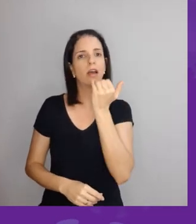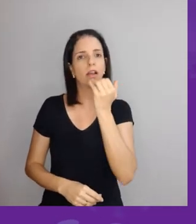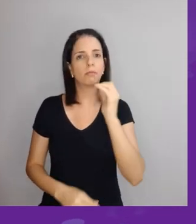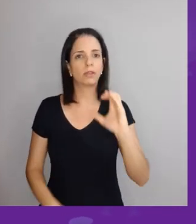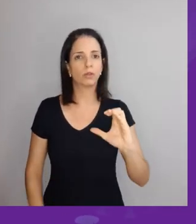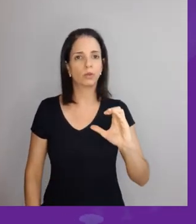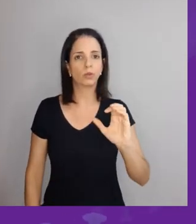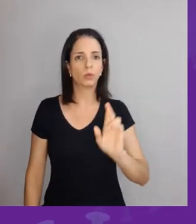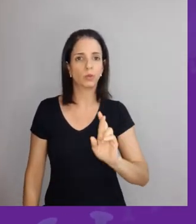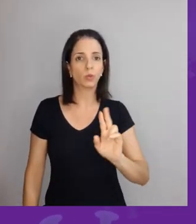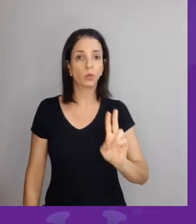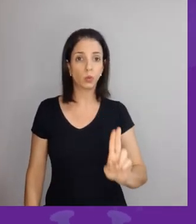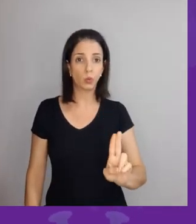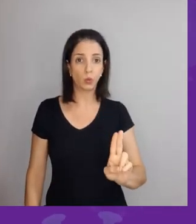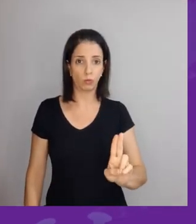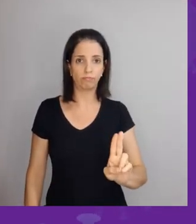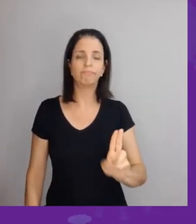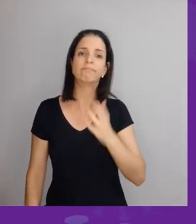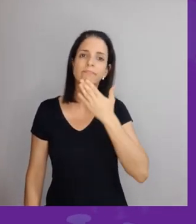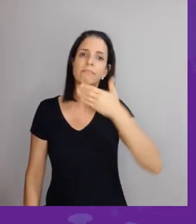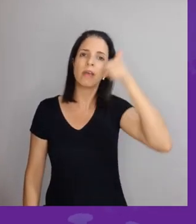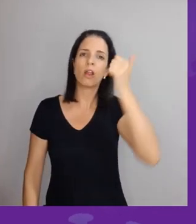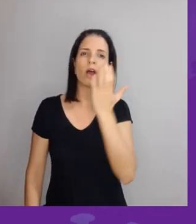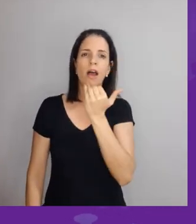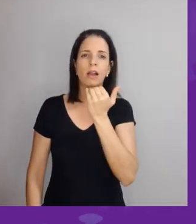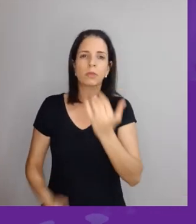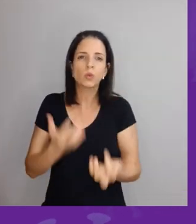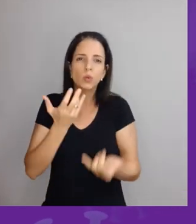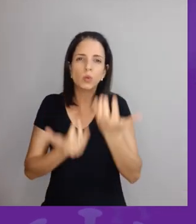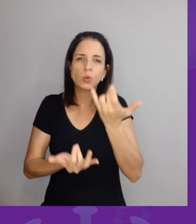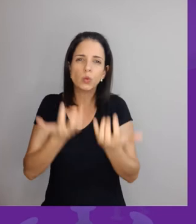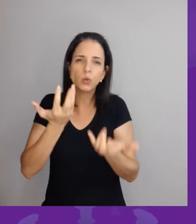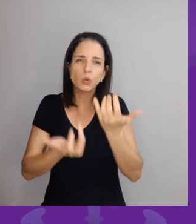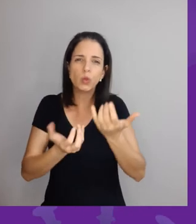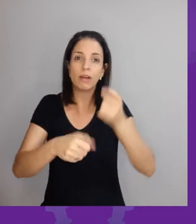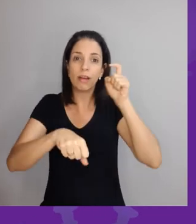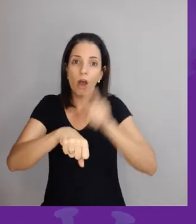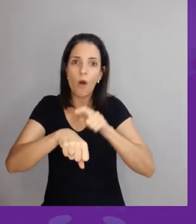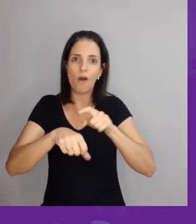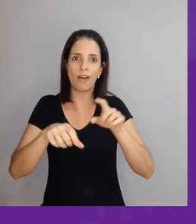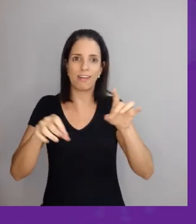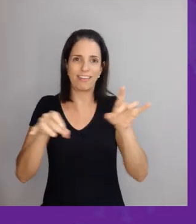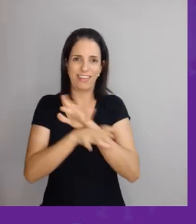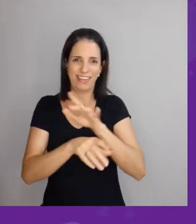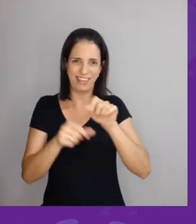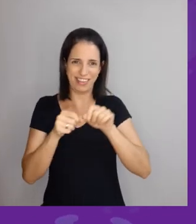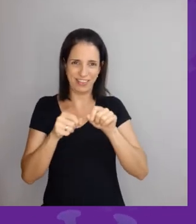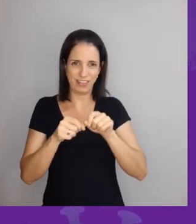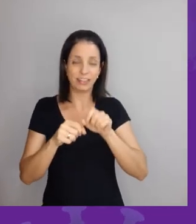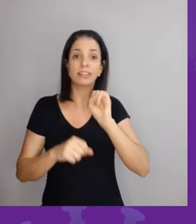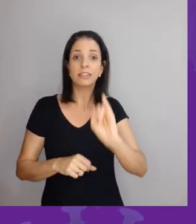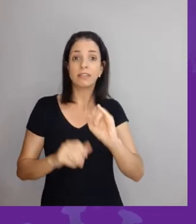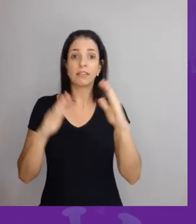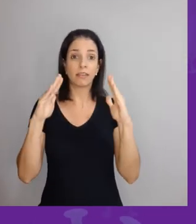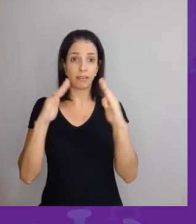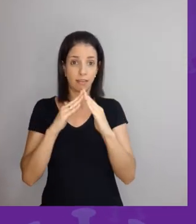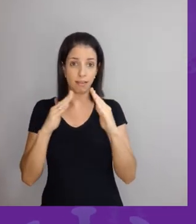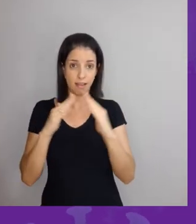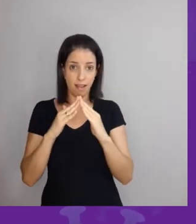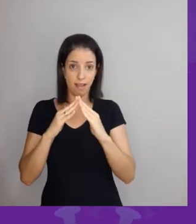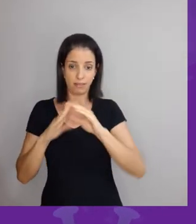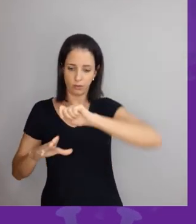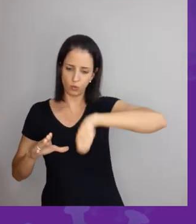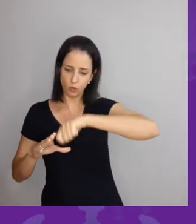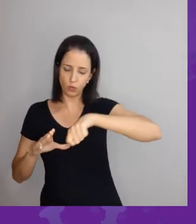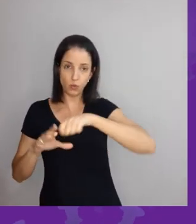se tiver comer alguma coisa seja algo que seja bem cozido bem passado e de preferência feito na hora você já pensou poder levar comida de